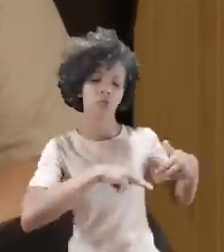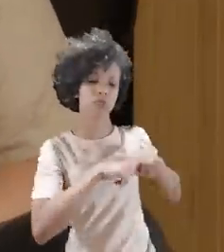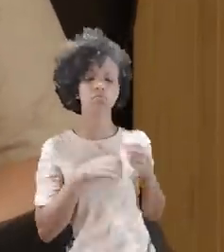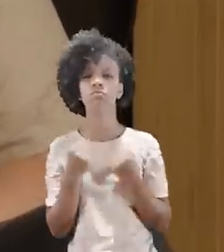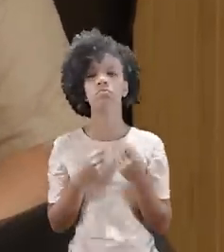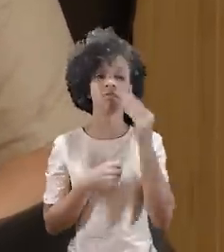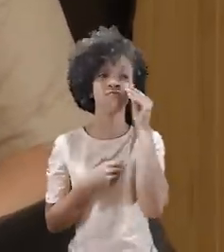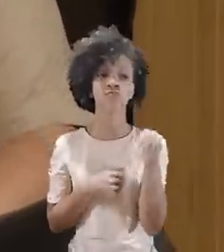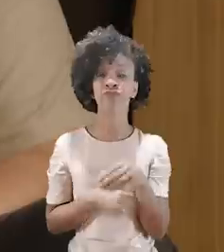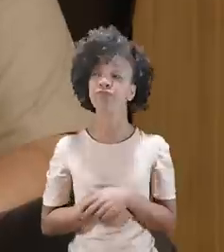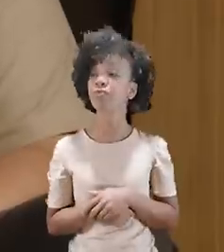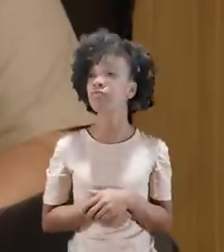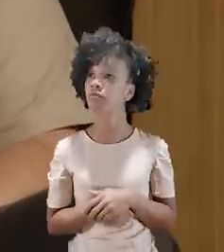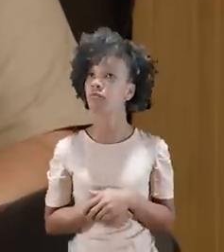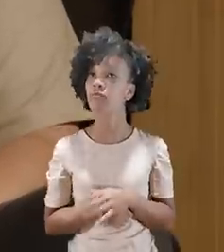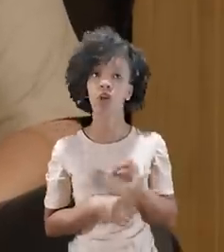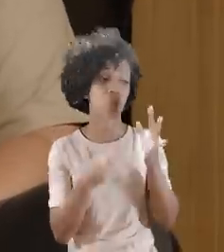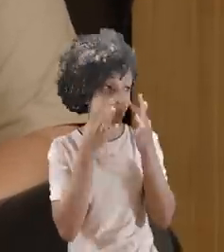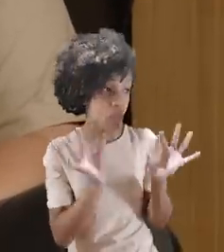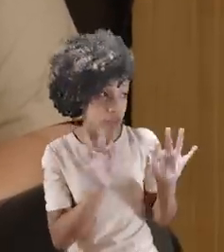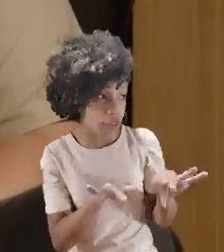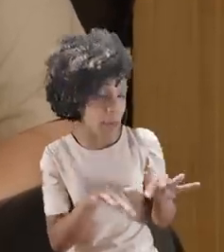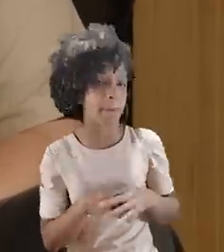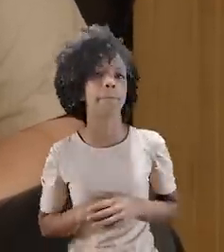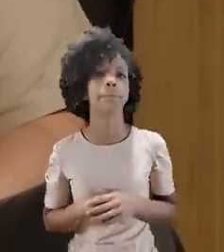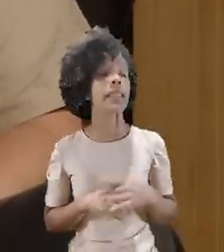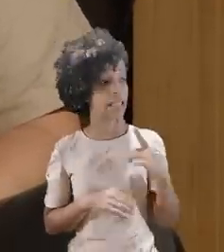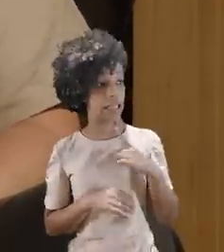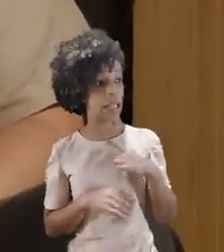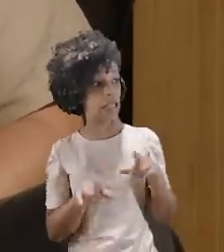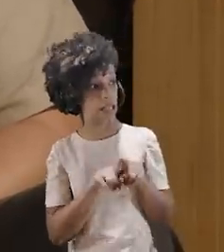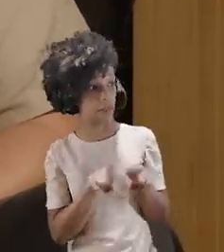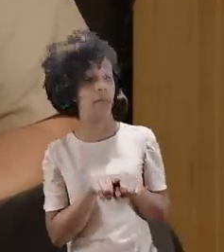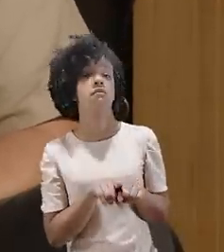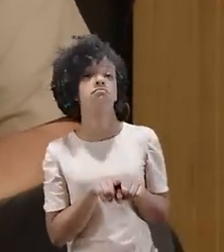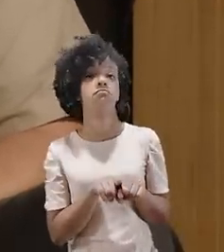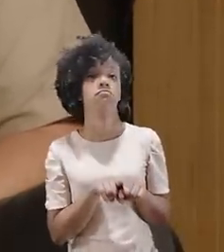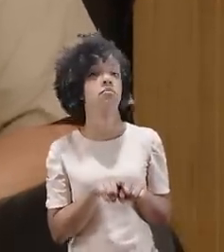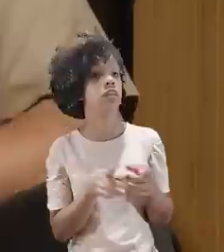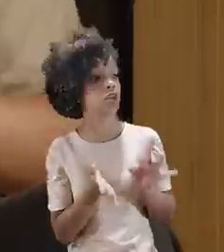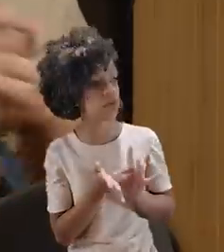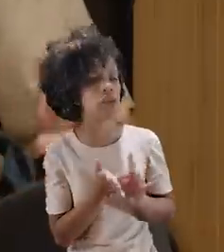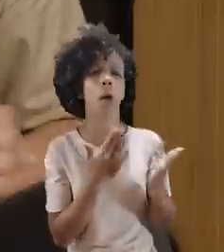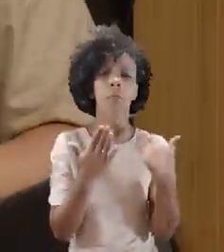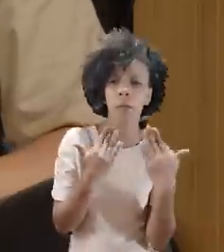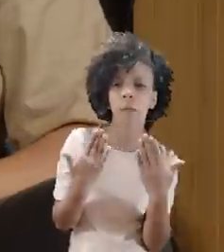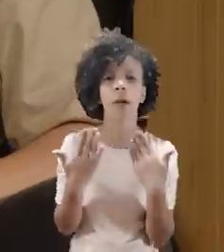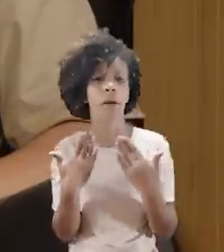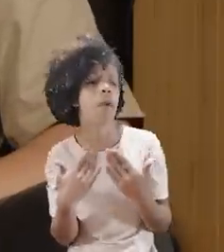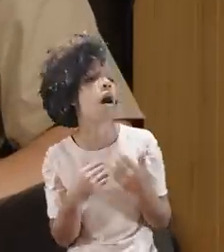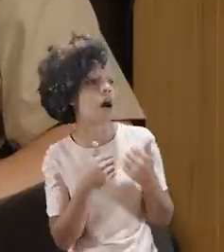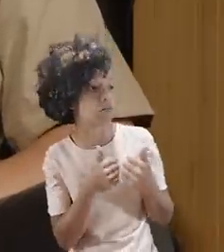e cagou para você tá ligado só que te dá atenção no final e tu é o cara aqui que realmente troca um